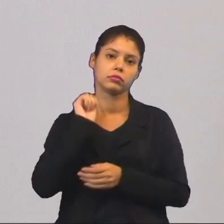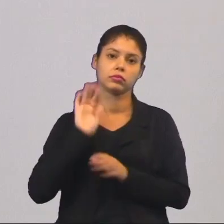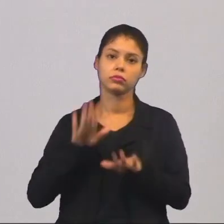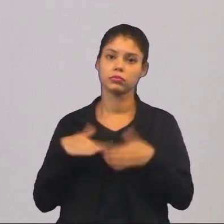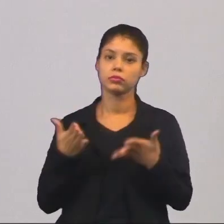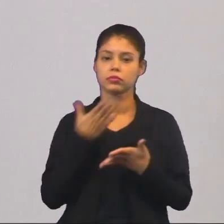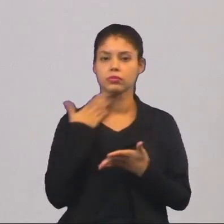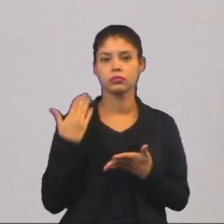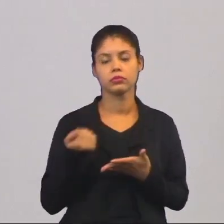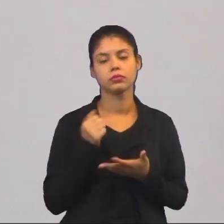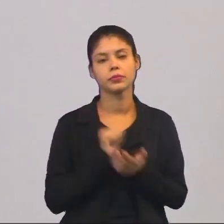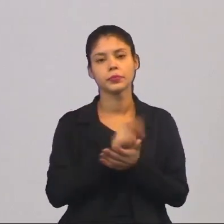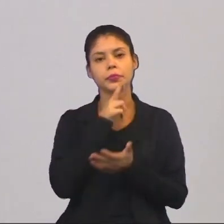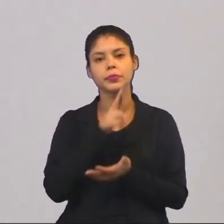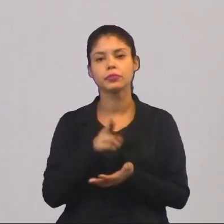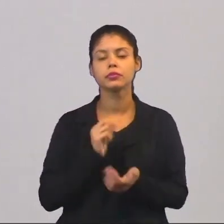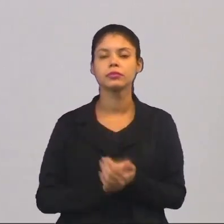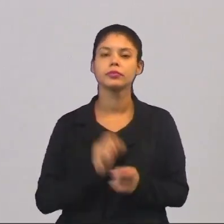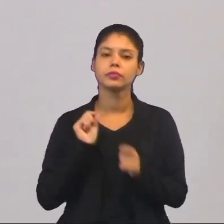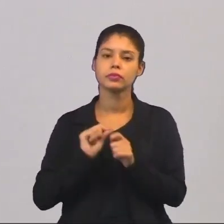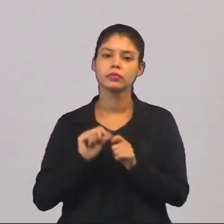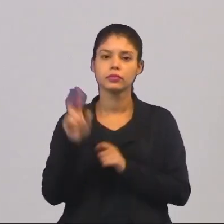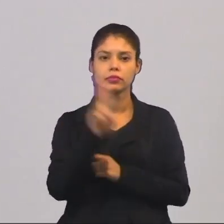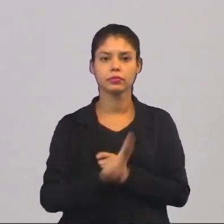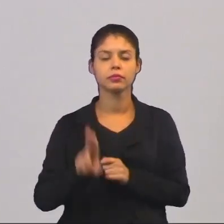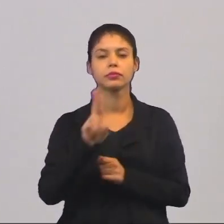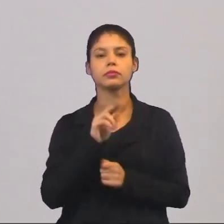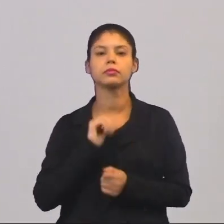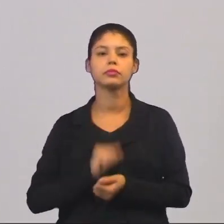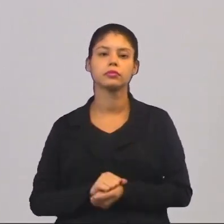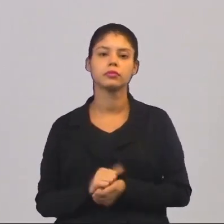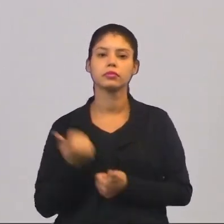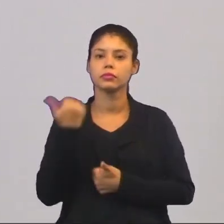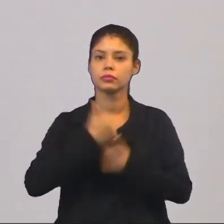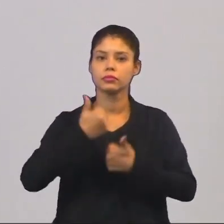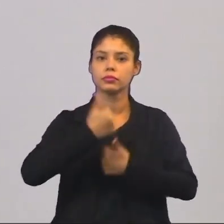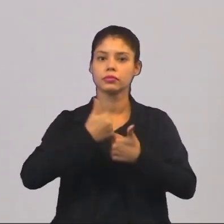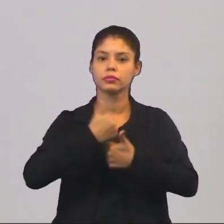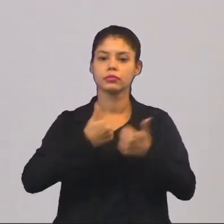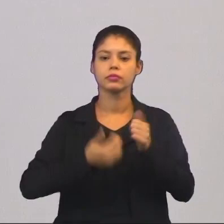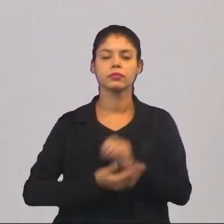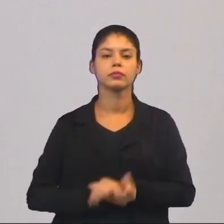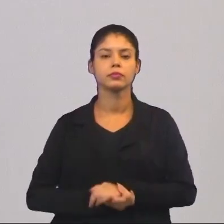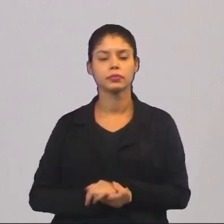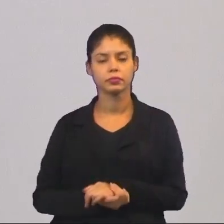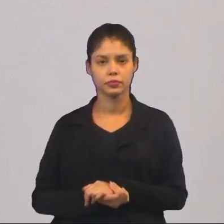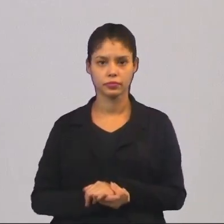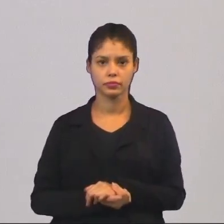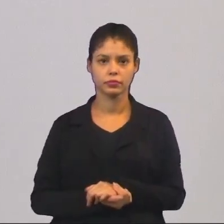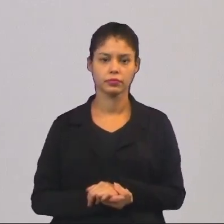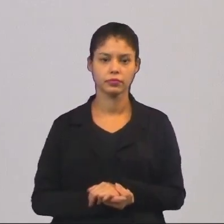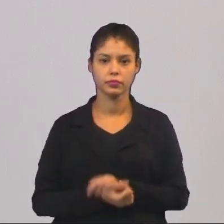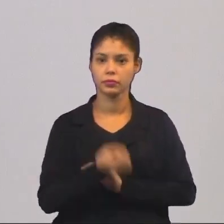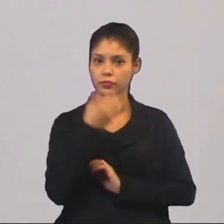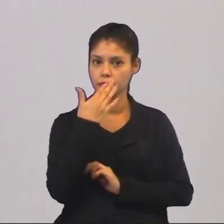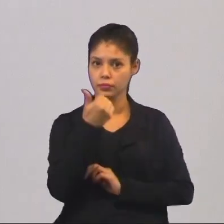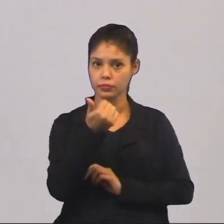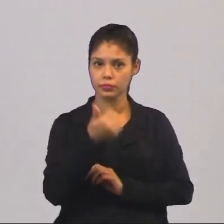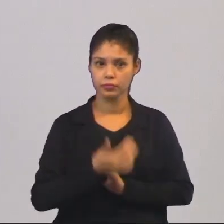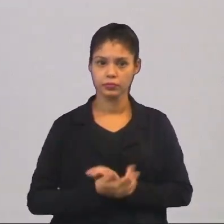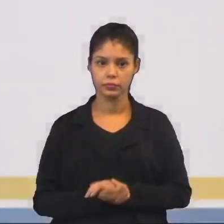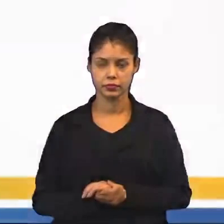para trabalhar. Fez isso? Usa o método da substituição. Tudo